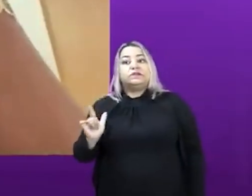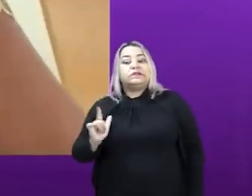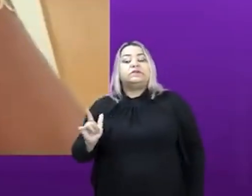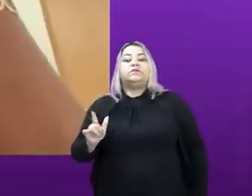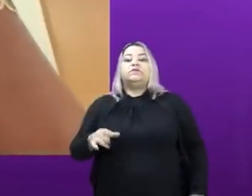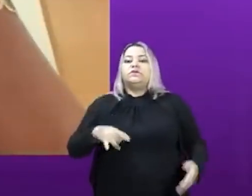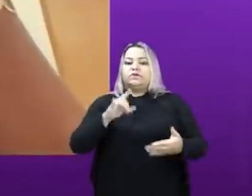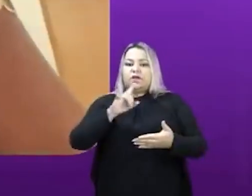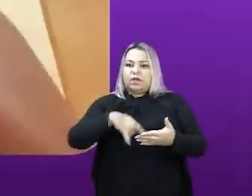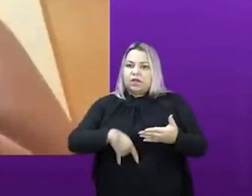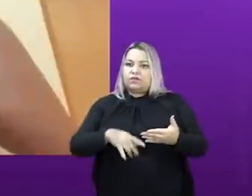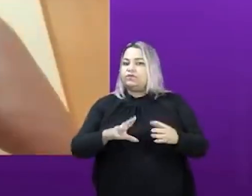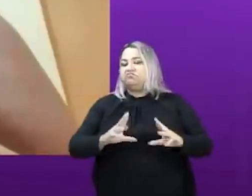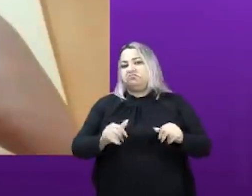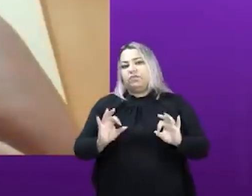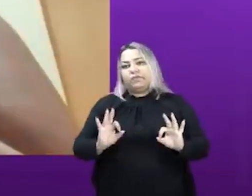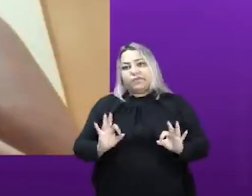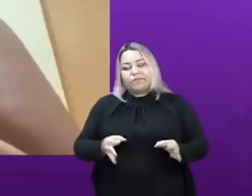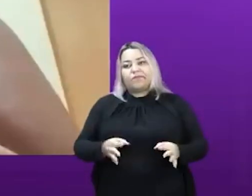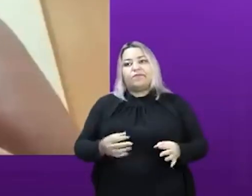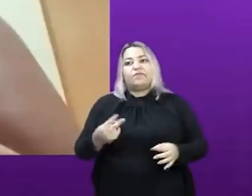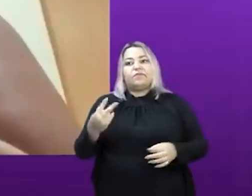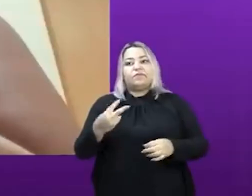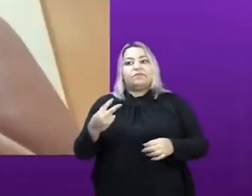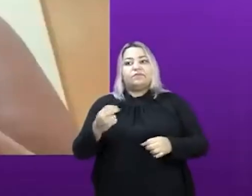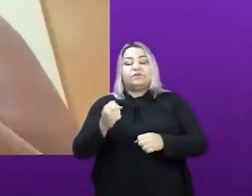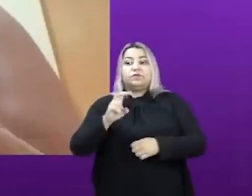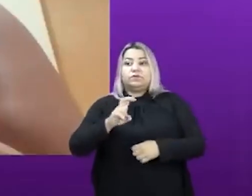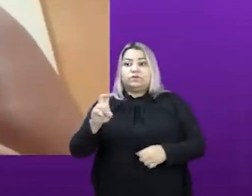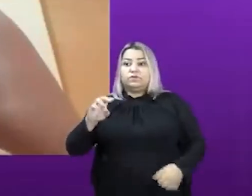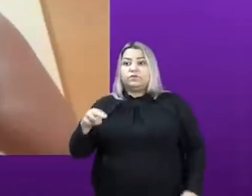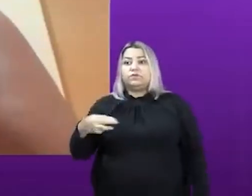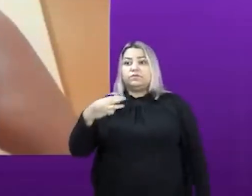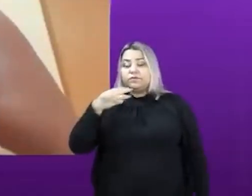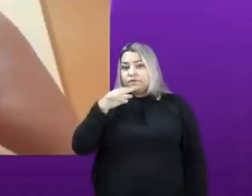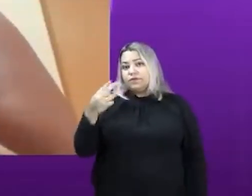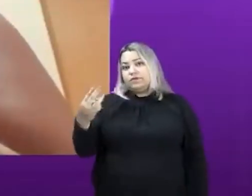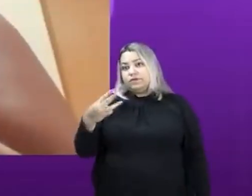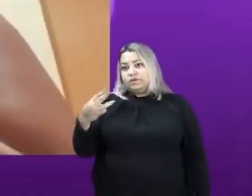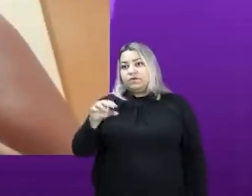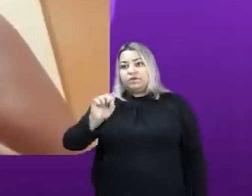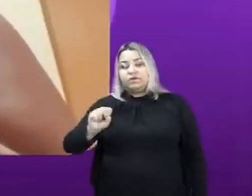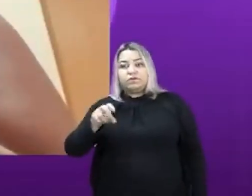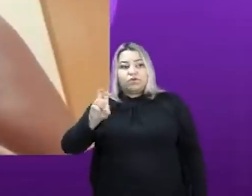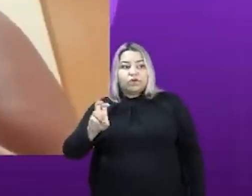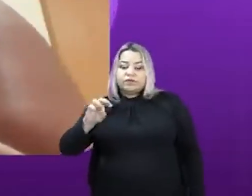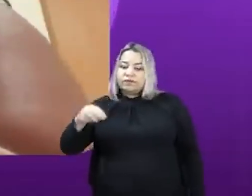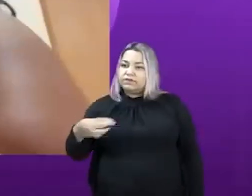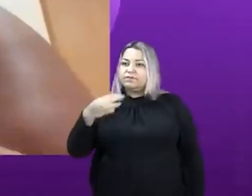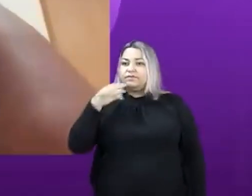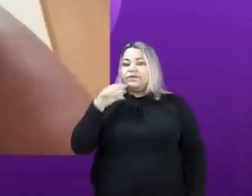tudo certinho. E aí, segundo ano, a gente conseguiu 55.000, terceiro ano, a gente conseguiu